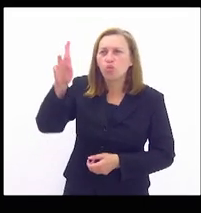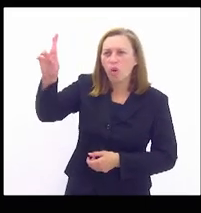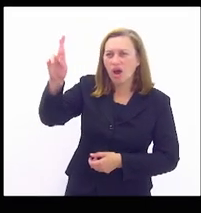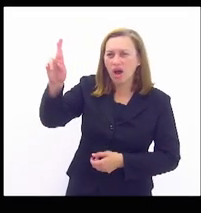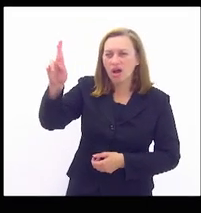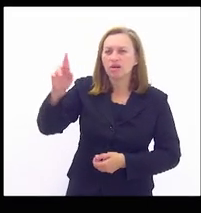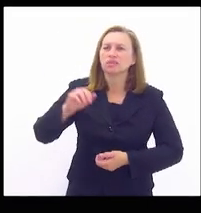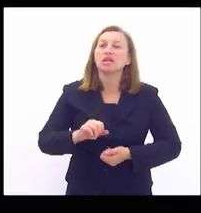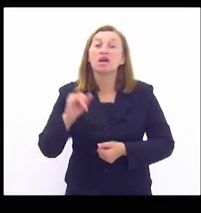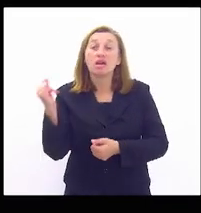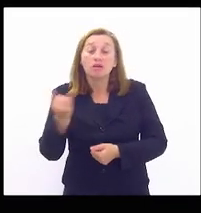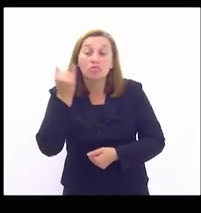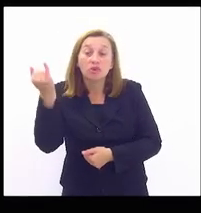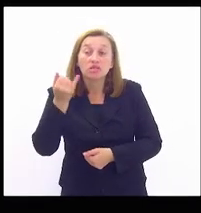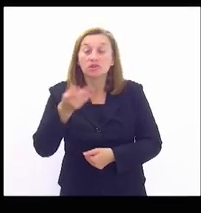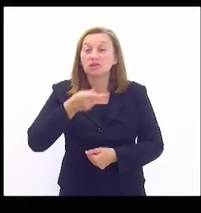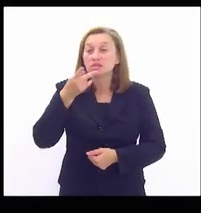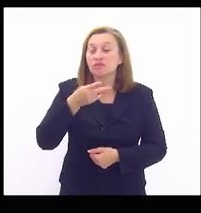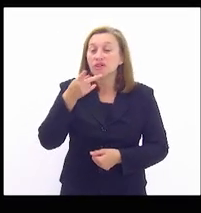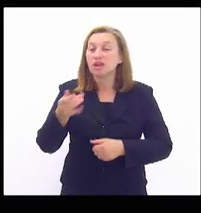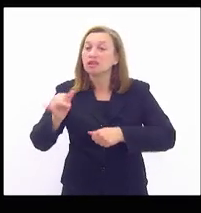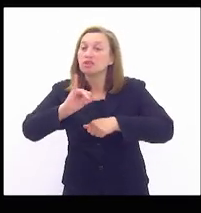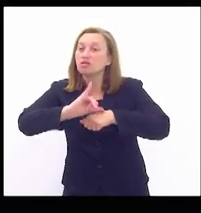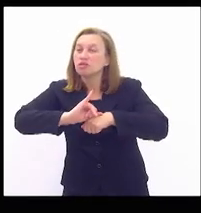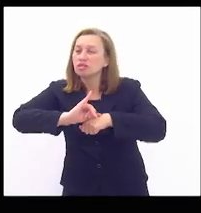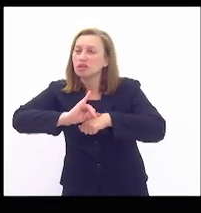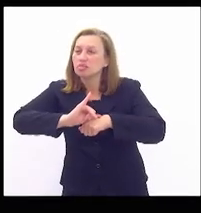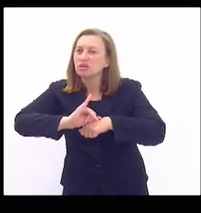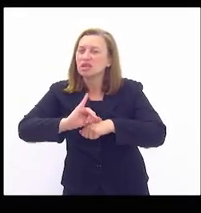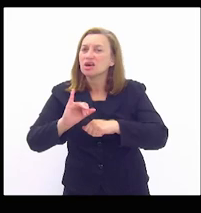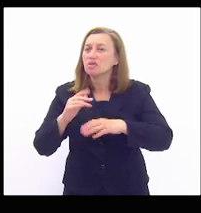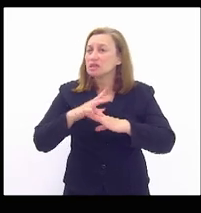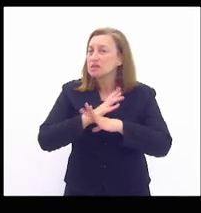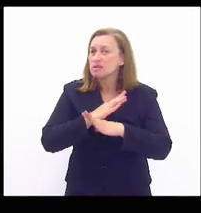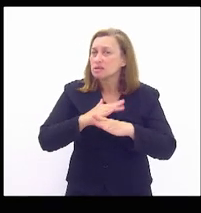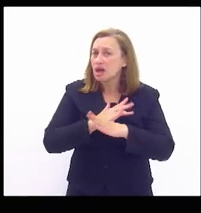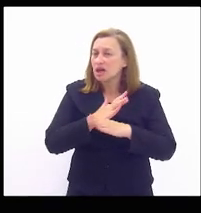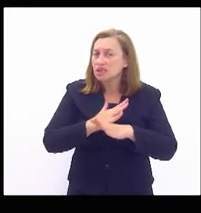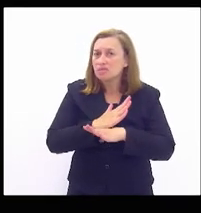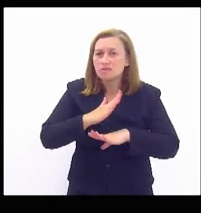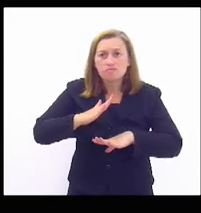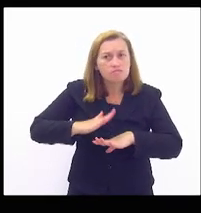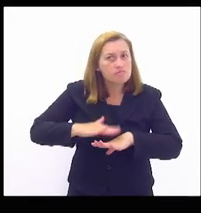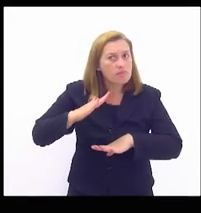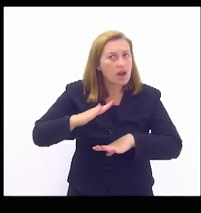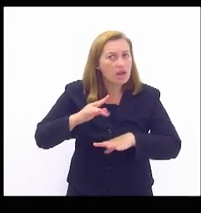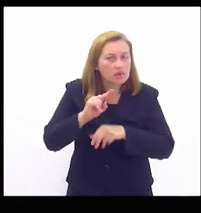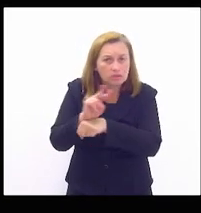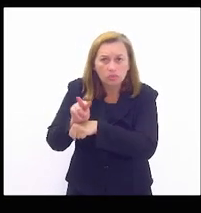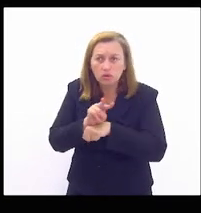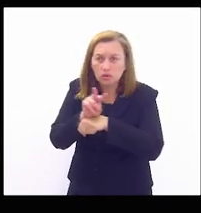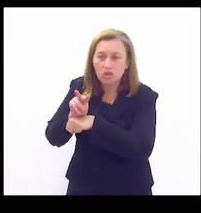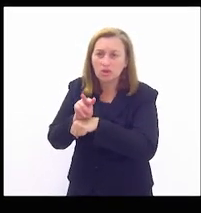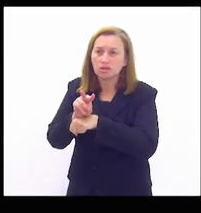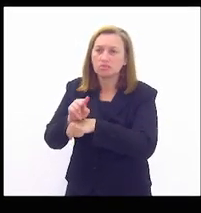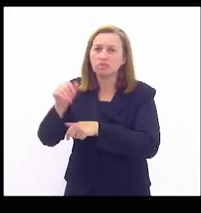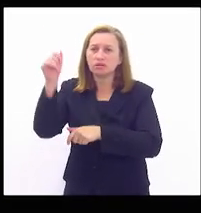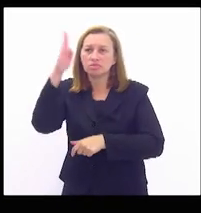é importante que se diga que Volta Redonda é uma das cidades mais bem monitoradas do Brasil.